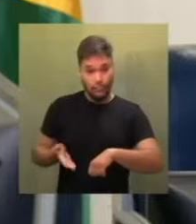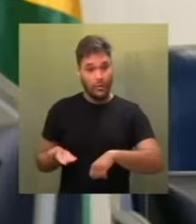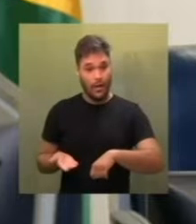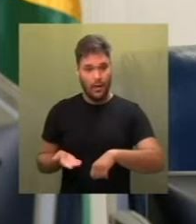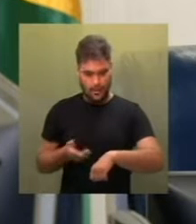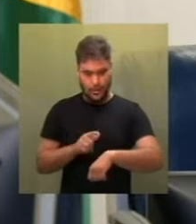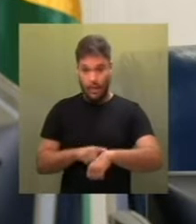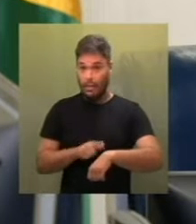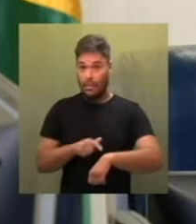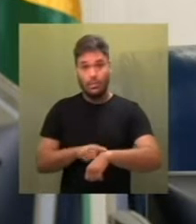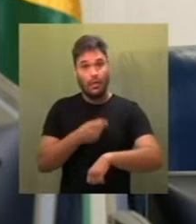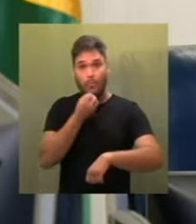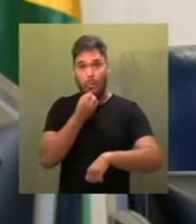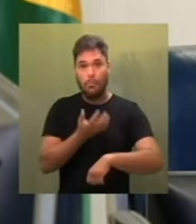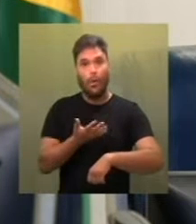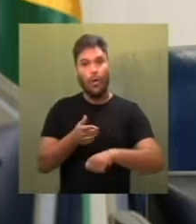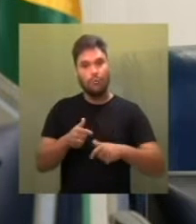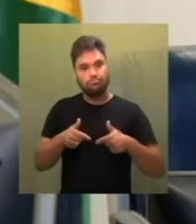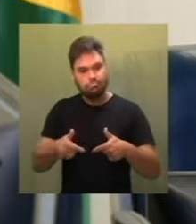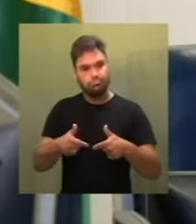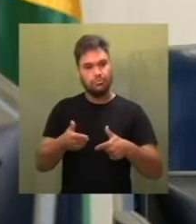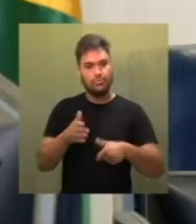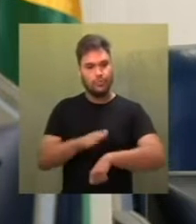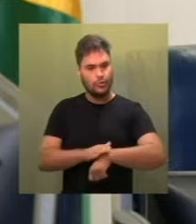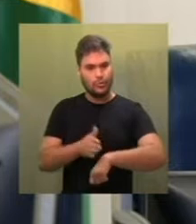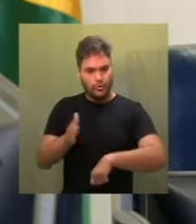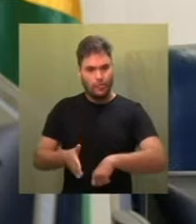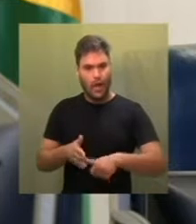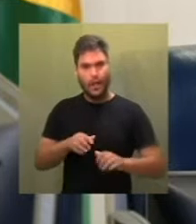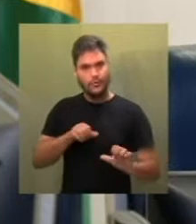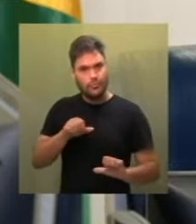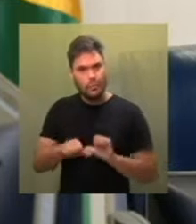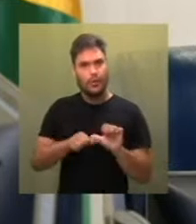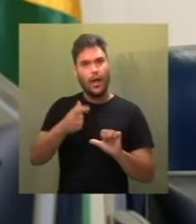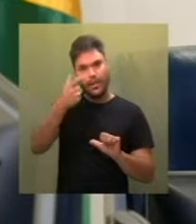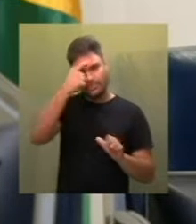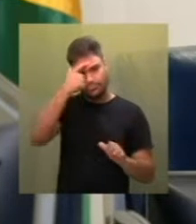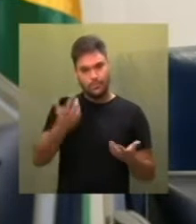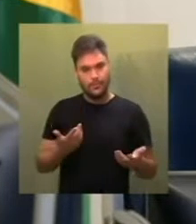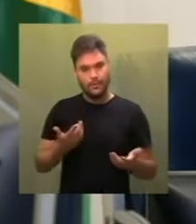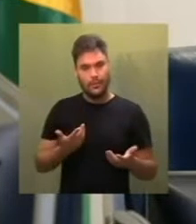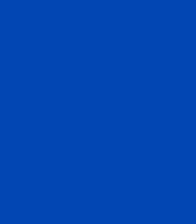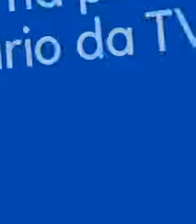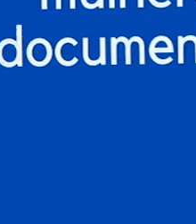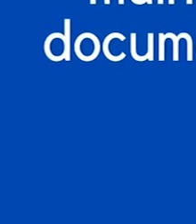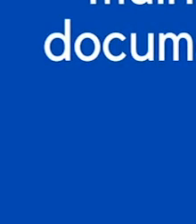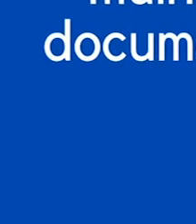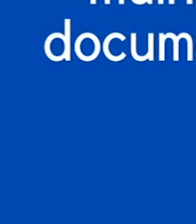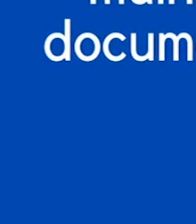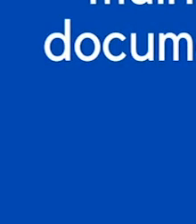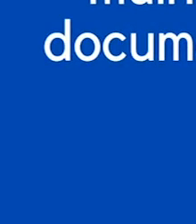O tempo das boas iniciativas de luta e de mudança de pensamentos e paradigmas, esse tempo chegou.